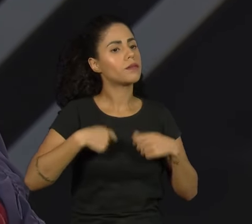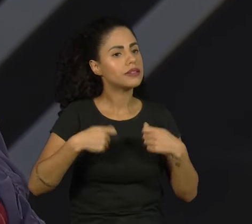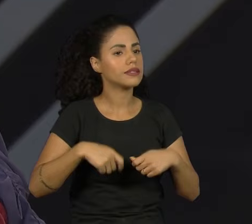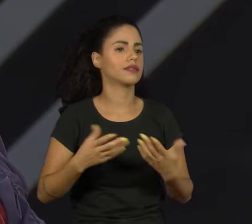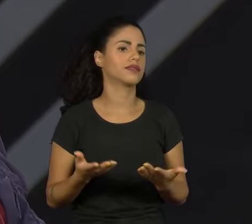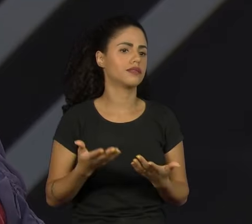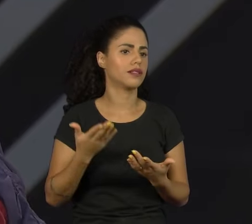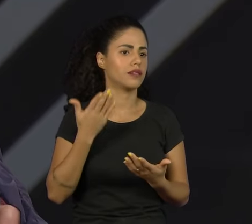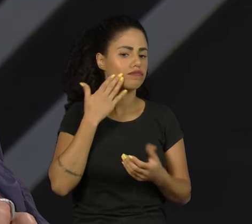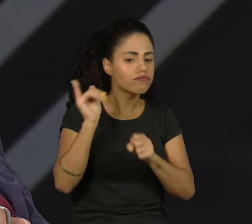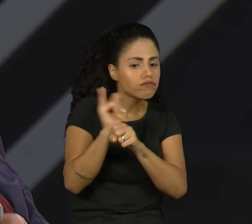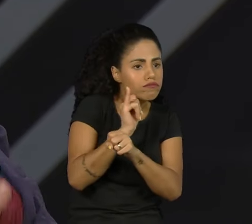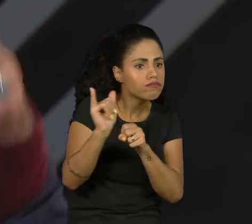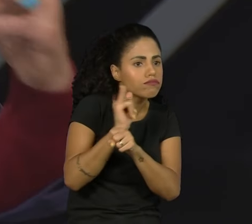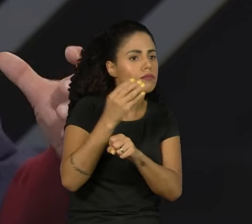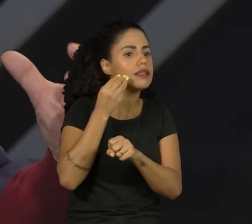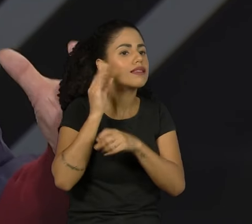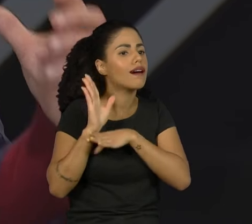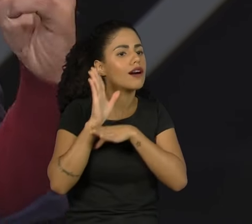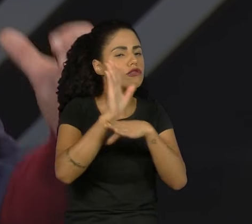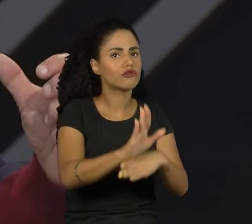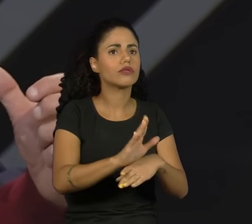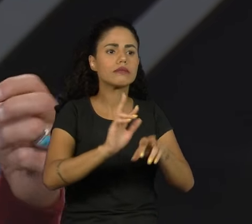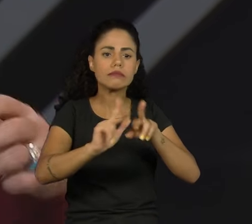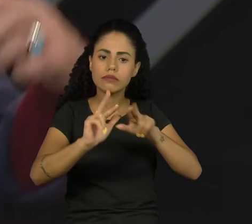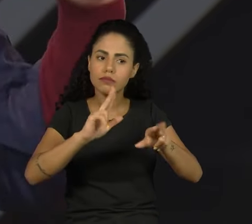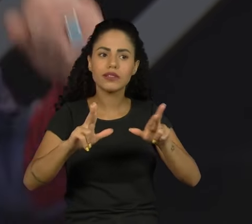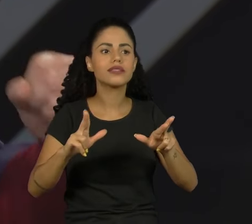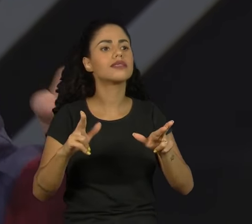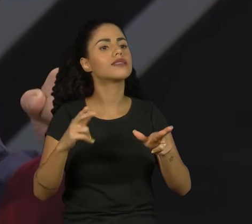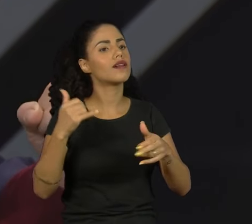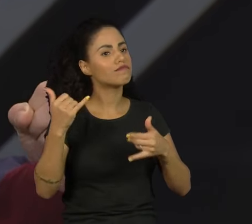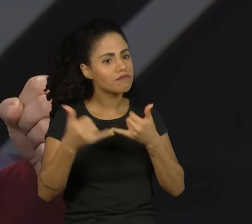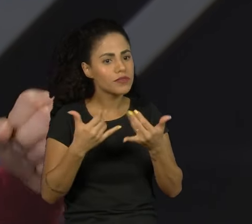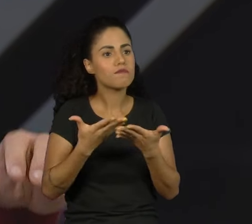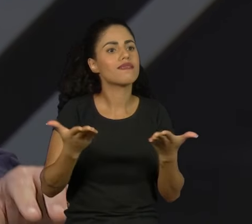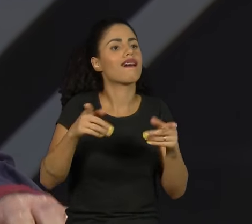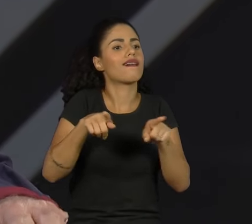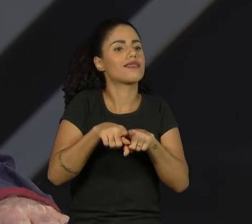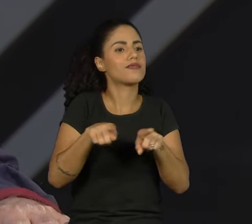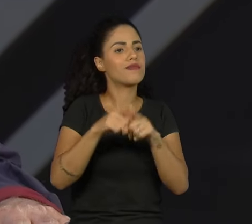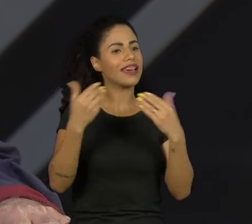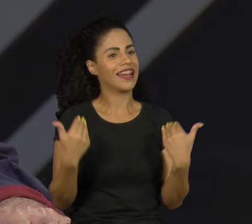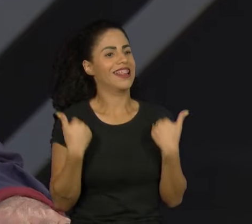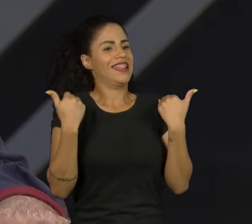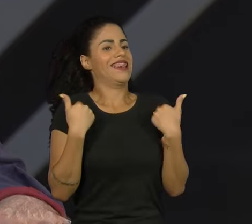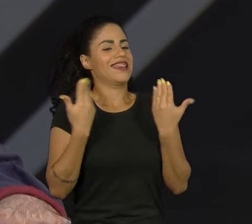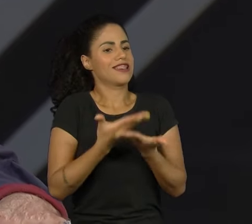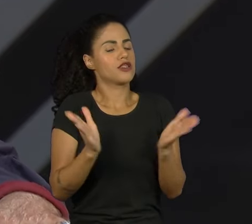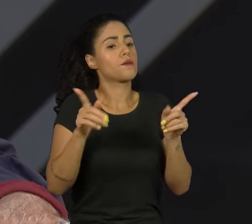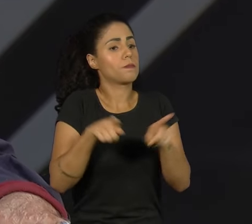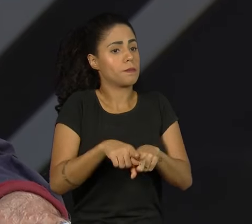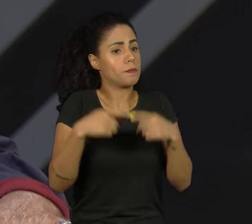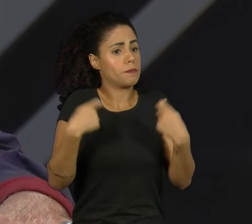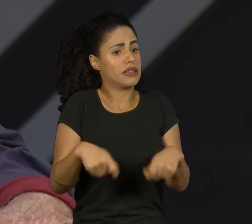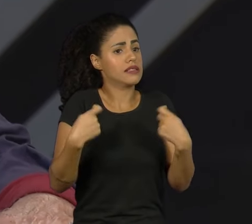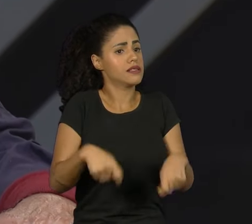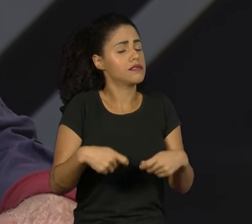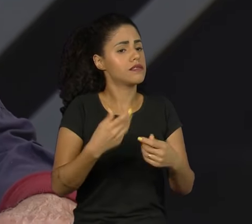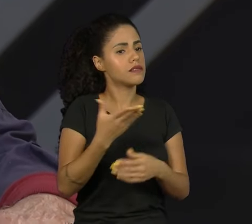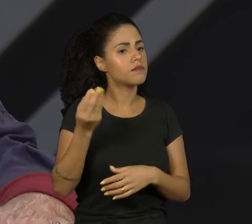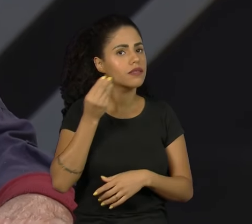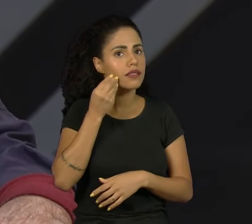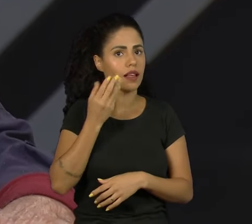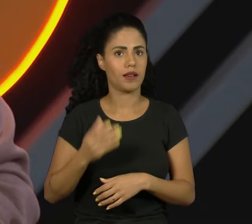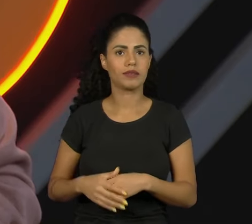chifre. Você tem que brincar com muita alegria, muito vigor, mas vem uma reatividade muito